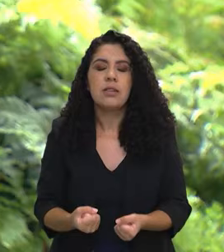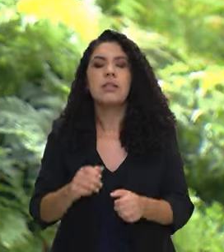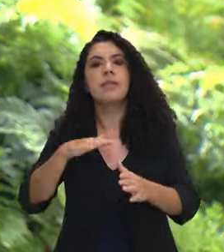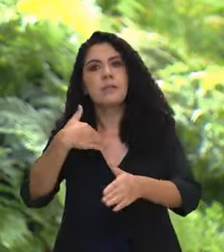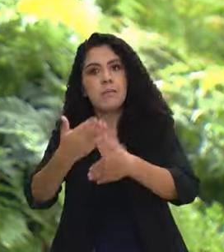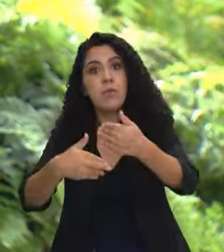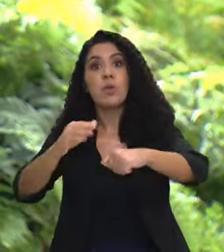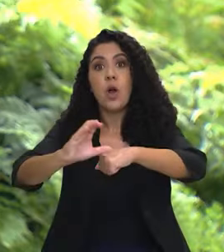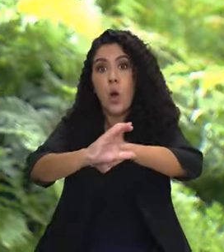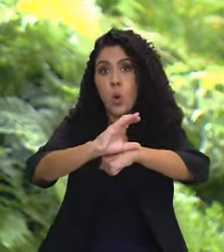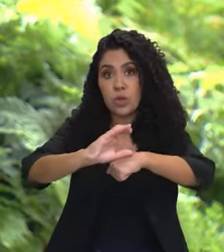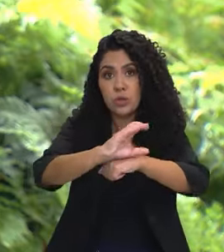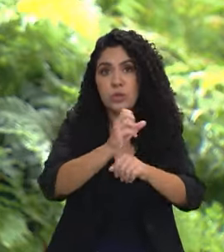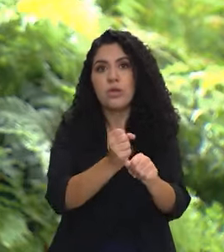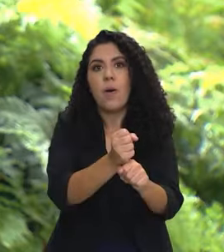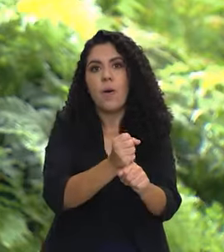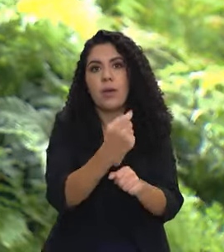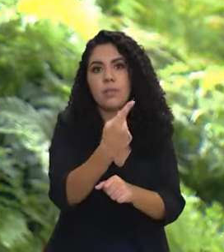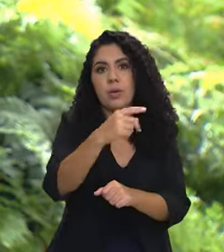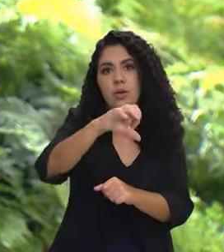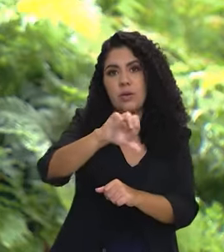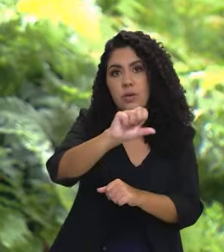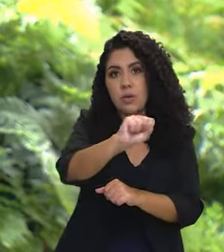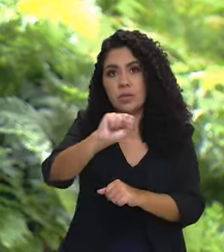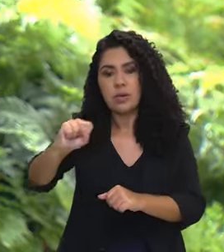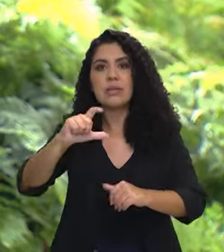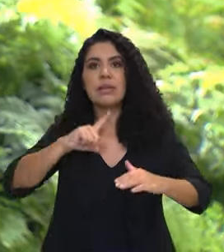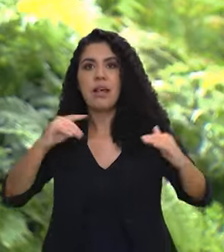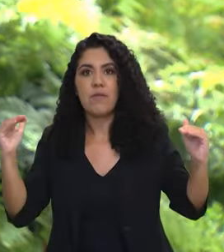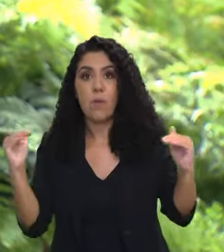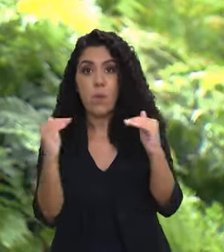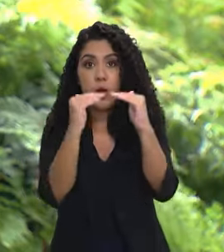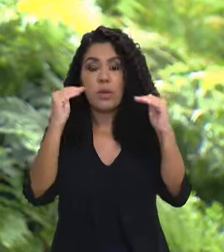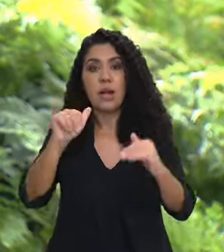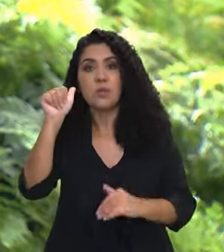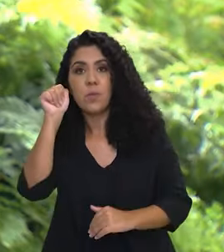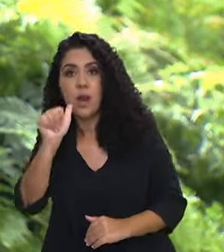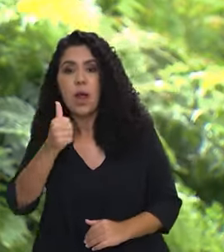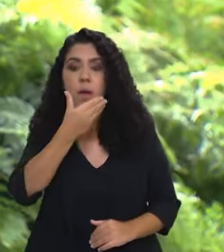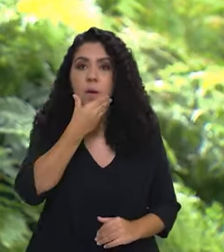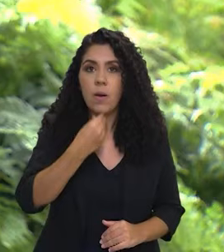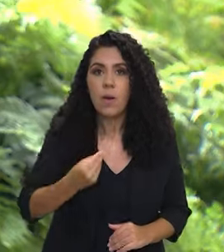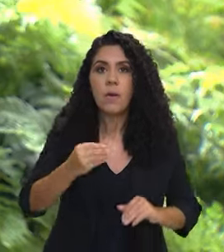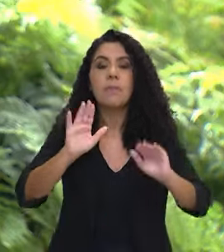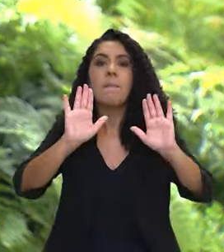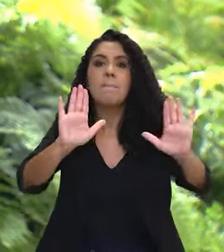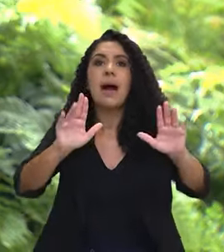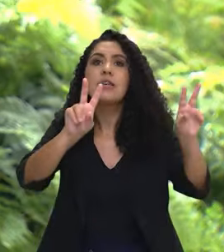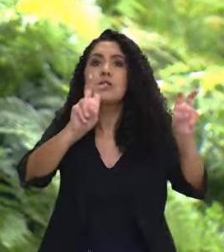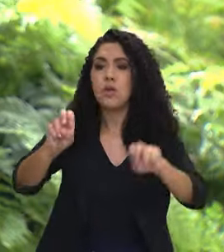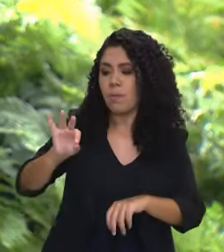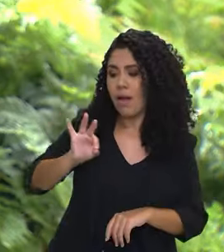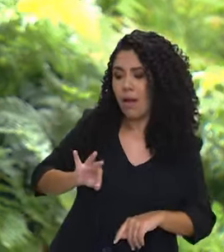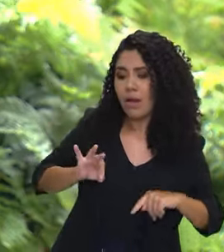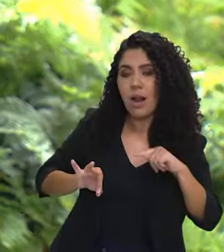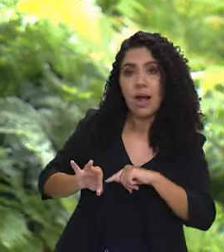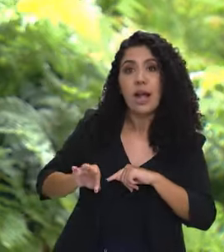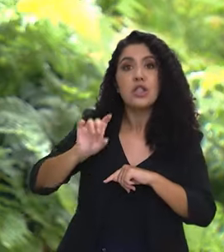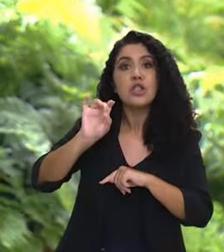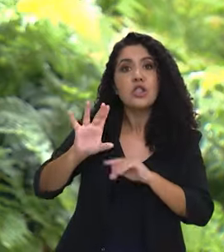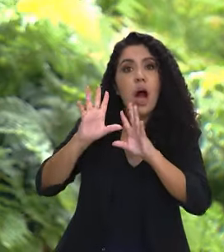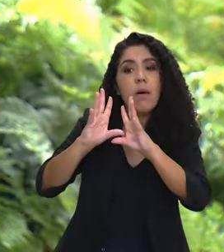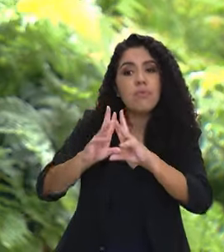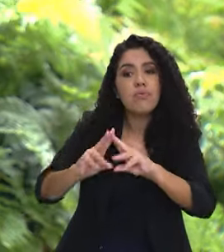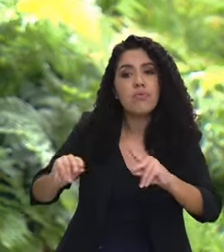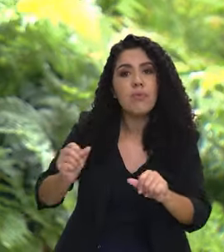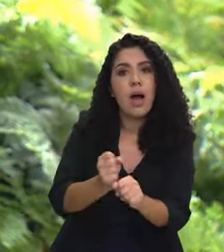vem a Constituição de 1988, que formalmente estabelece a igualdade entre homens e mulheres, mas essa discriminação remuneratória, ela só vai deixar